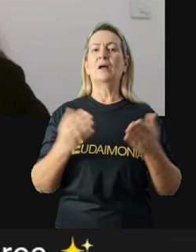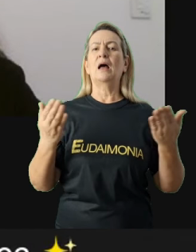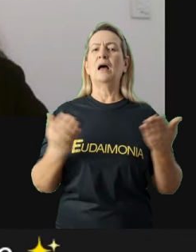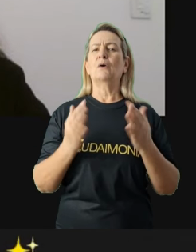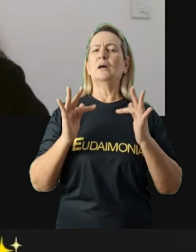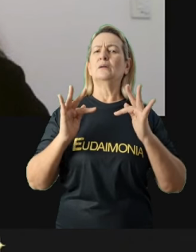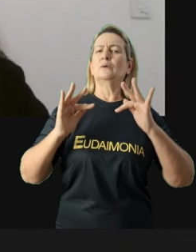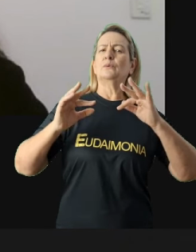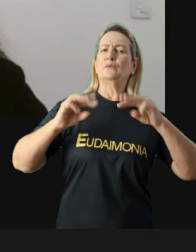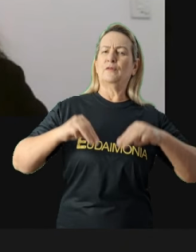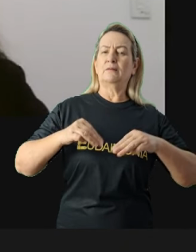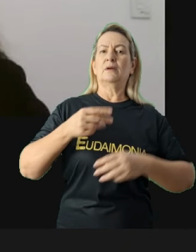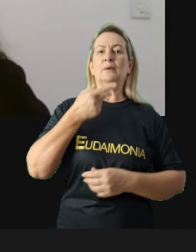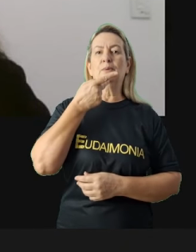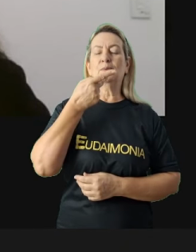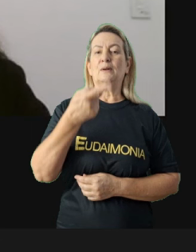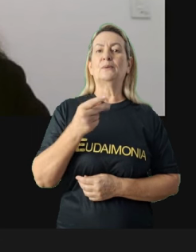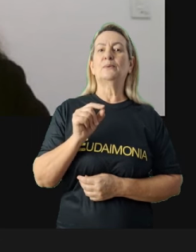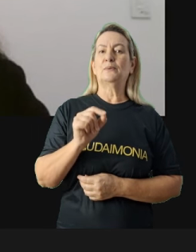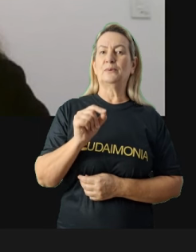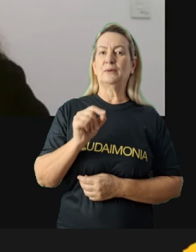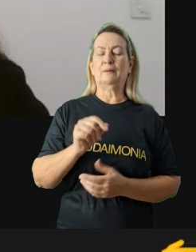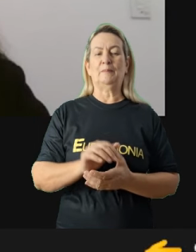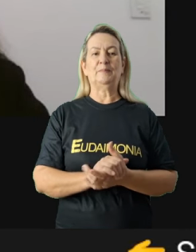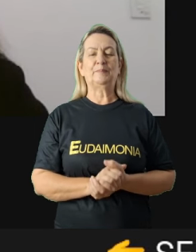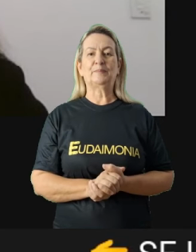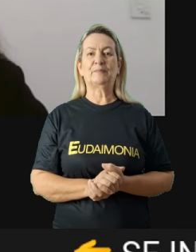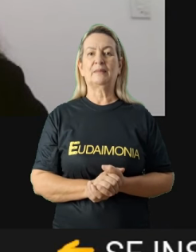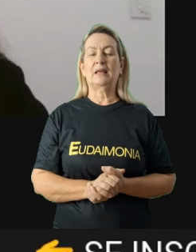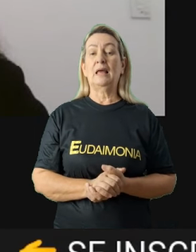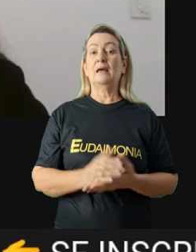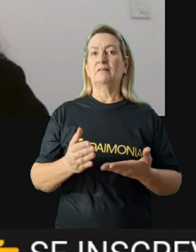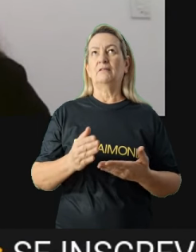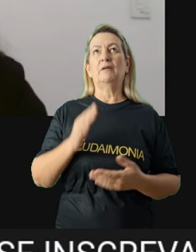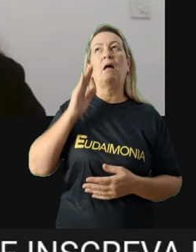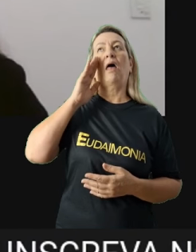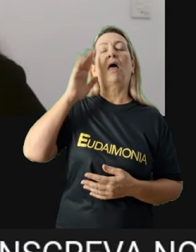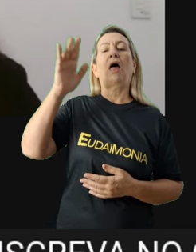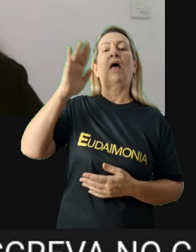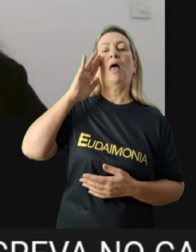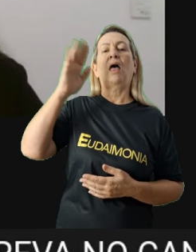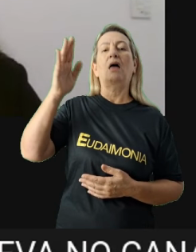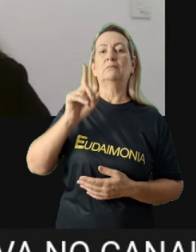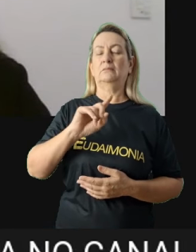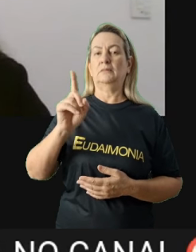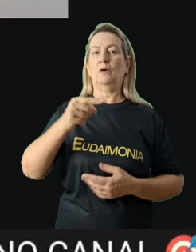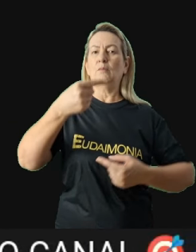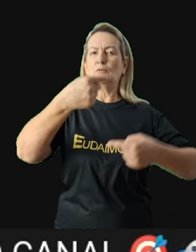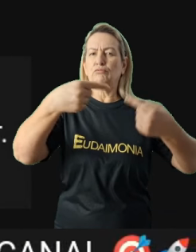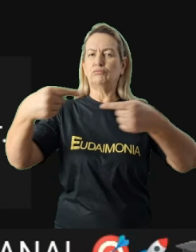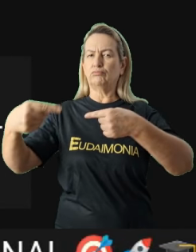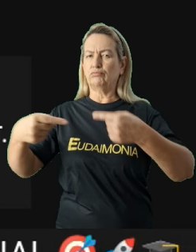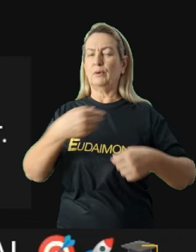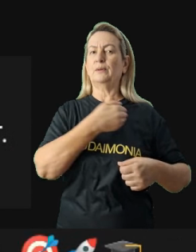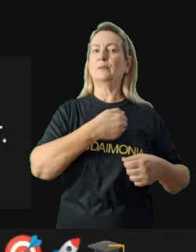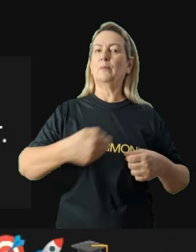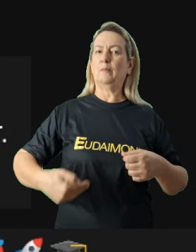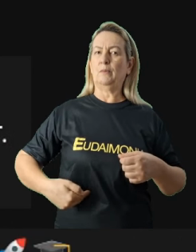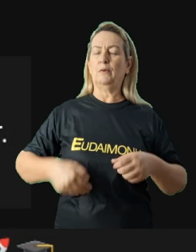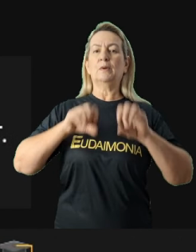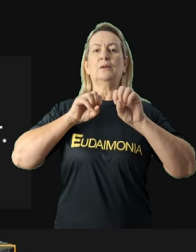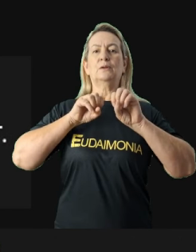com vocês. Eu quero finalizar, Paulo, dizendo que, claro, a gente não tem ilusão, a